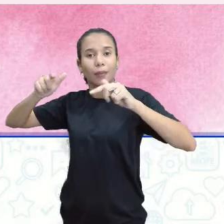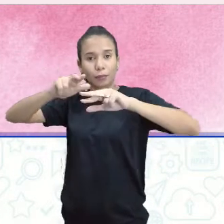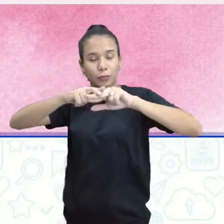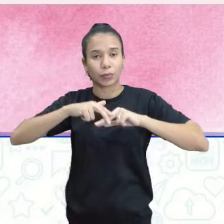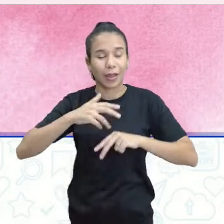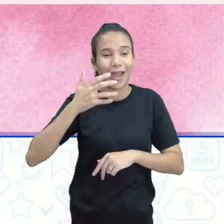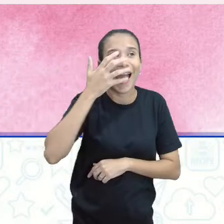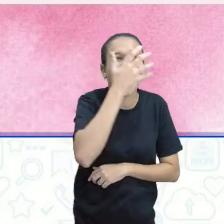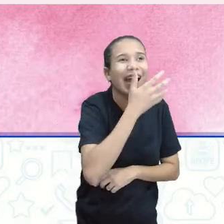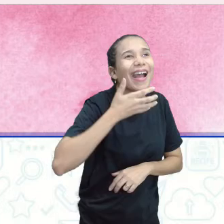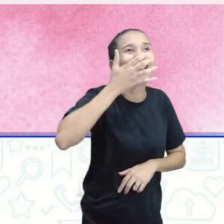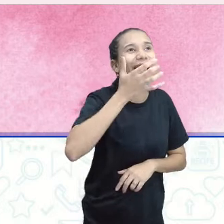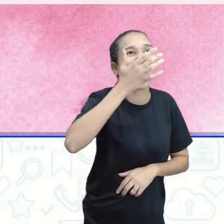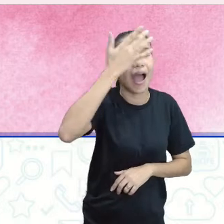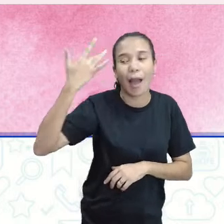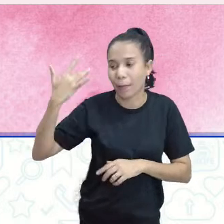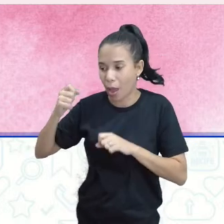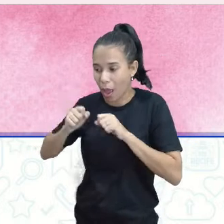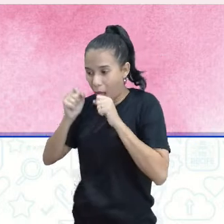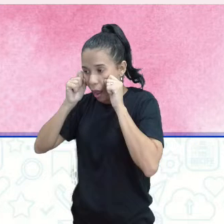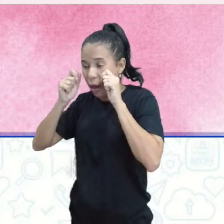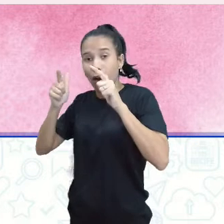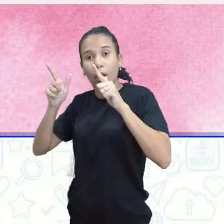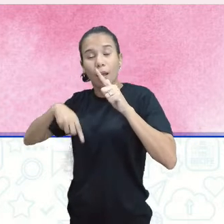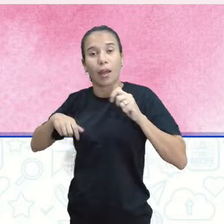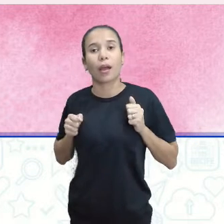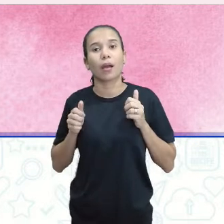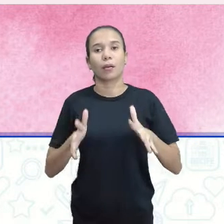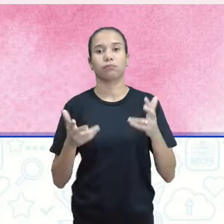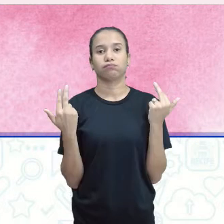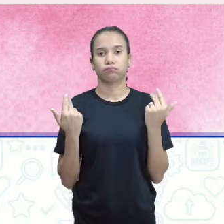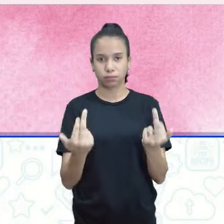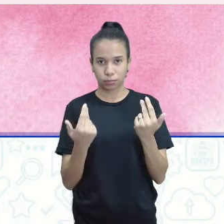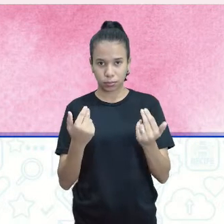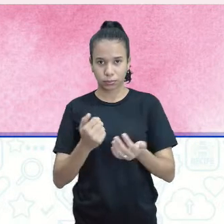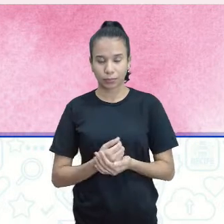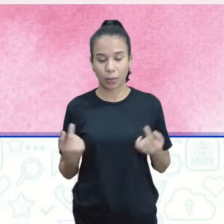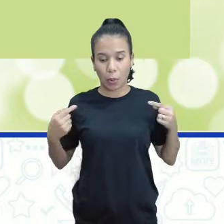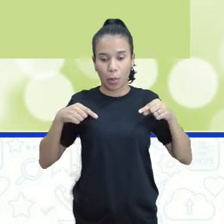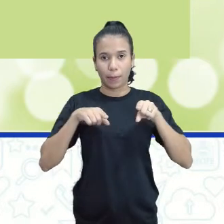entre cantava e acordaram são de ações simultâneas.